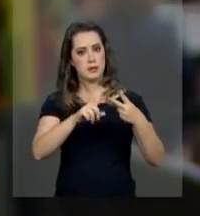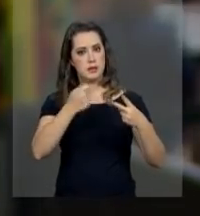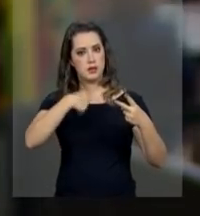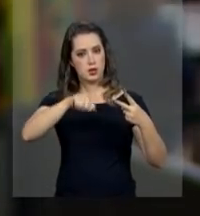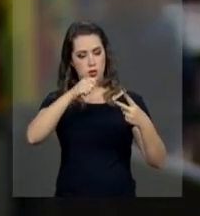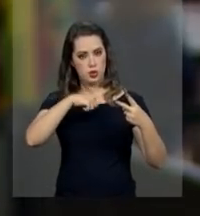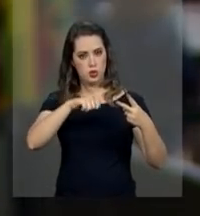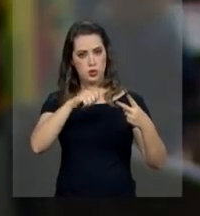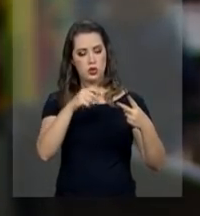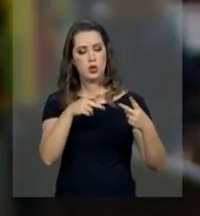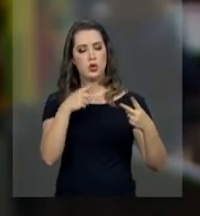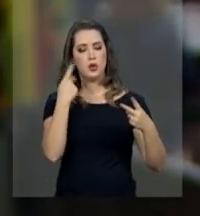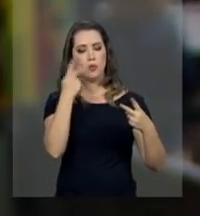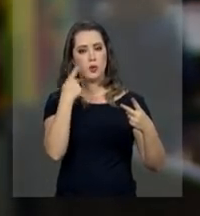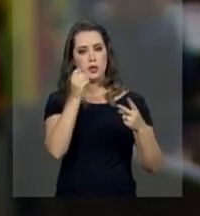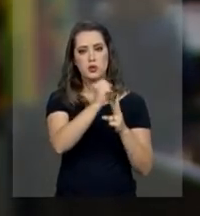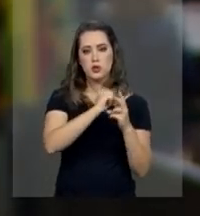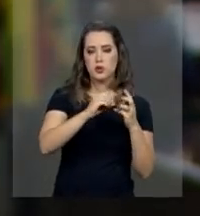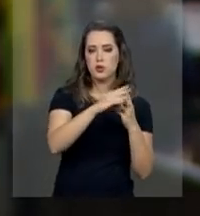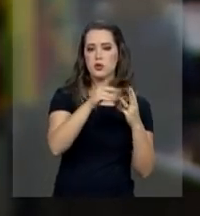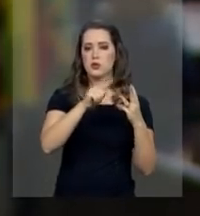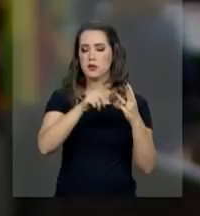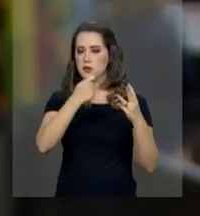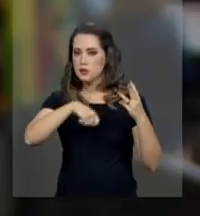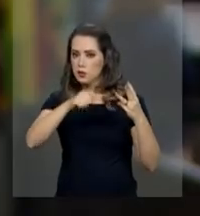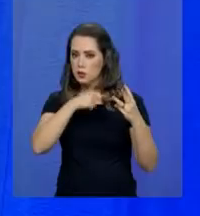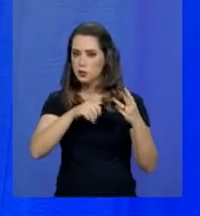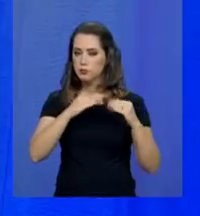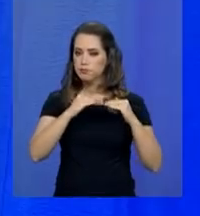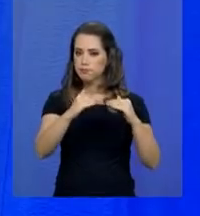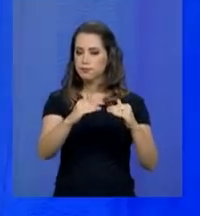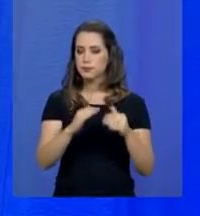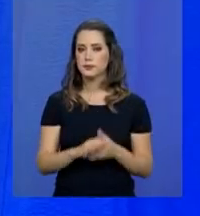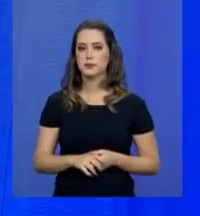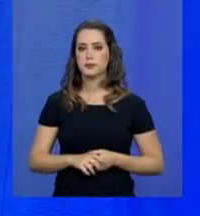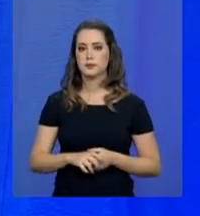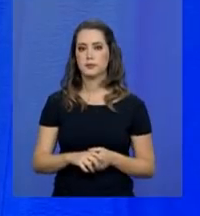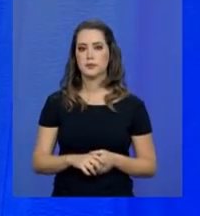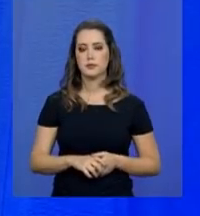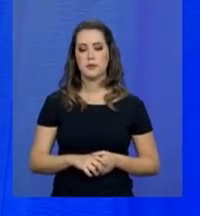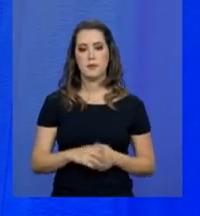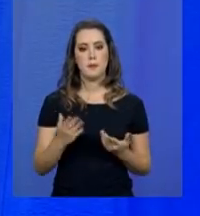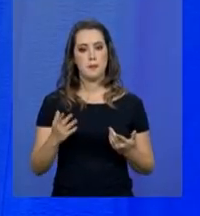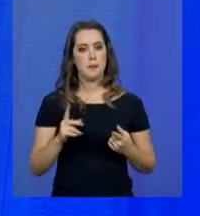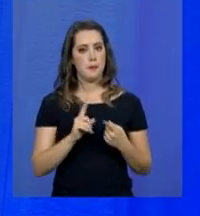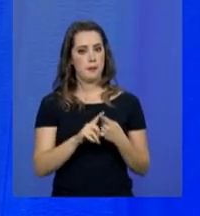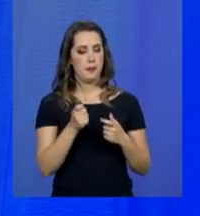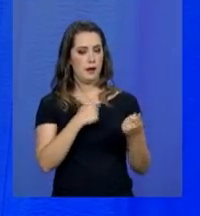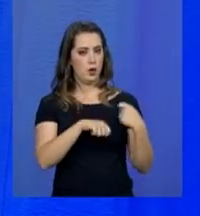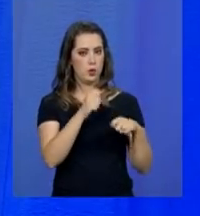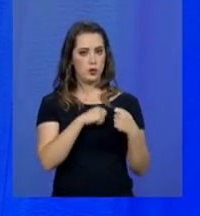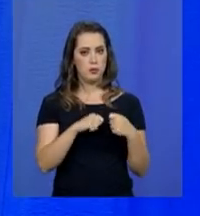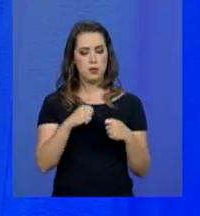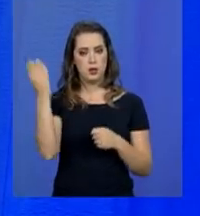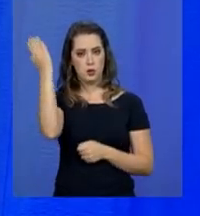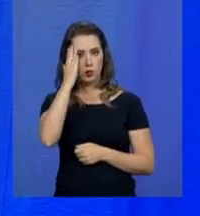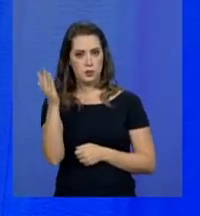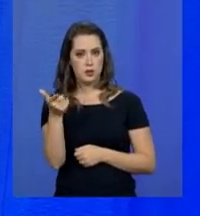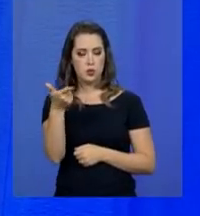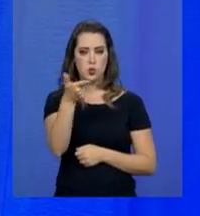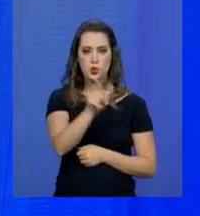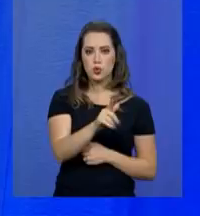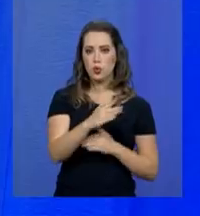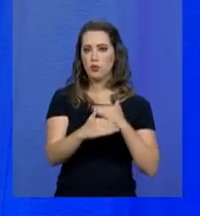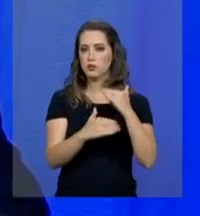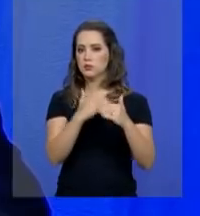políticas sociais e a estabilidade macroeconômica. A economia brasileira retomou o caminho